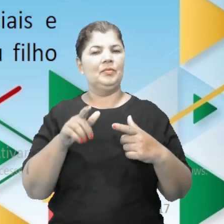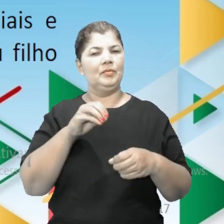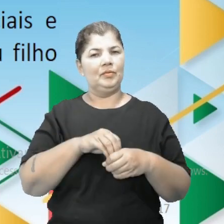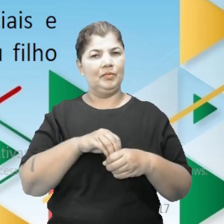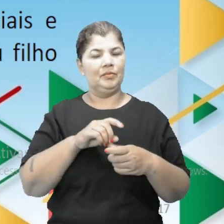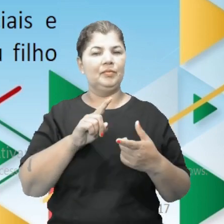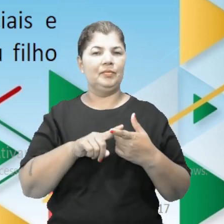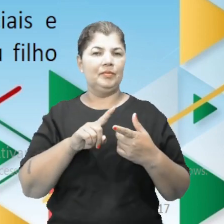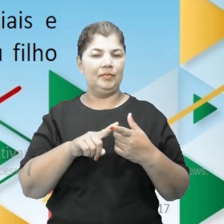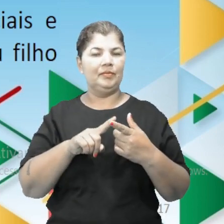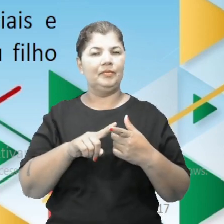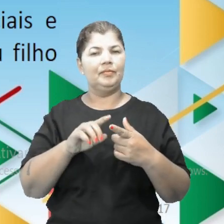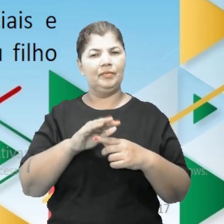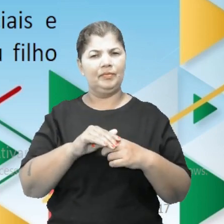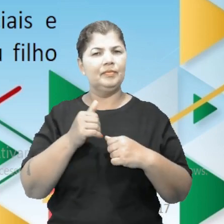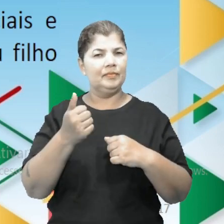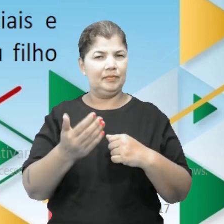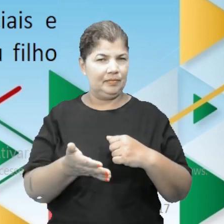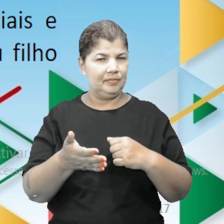externos.